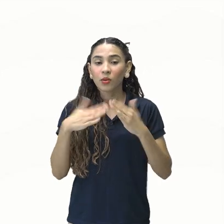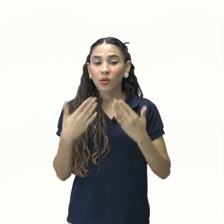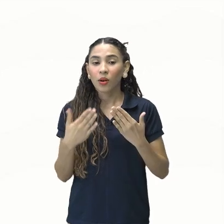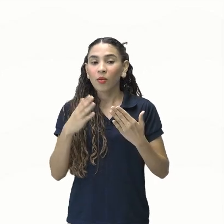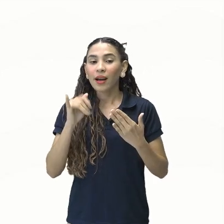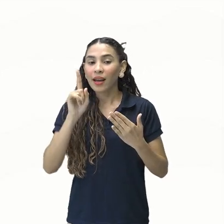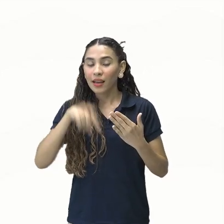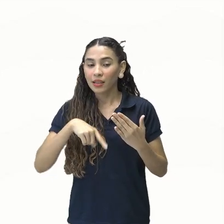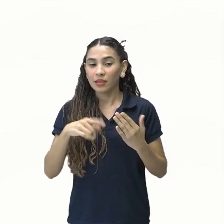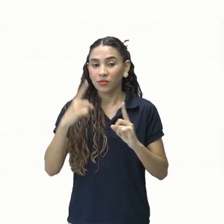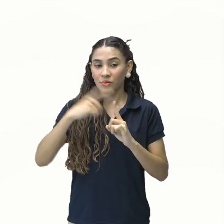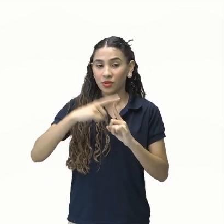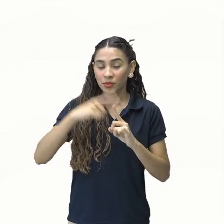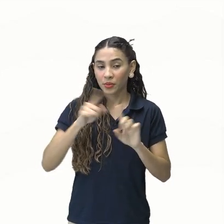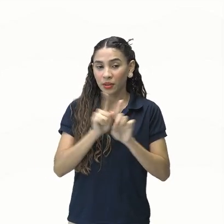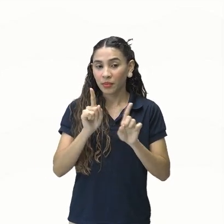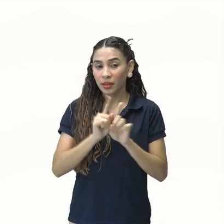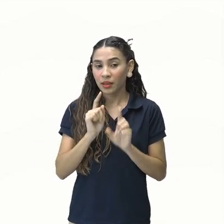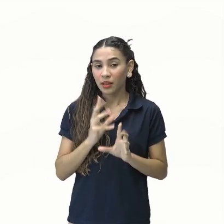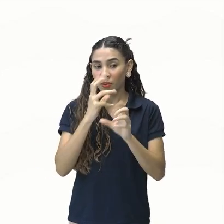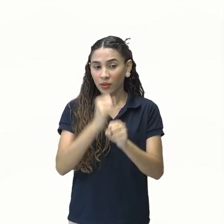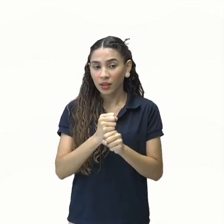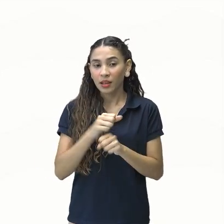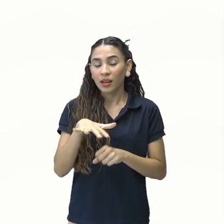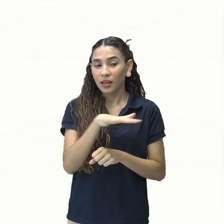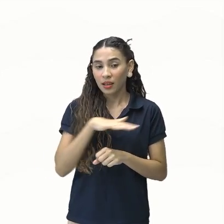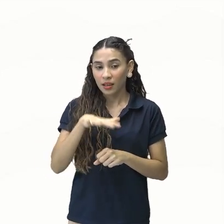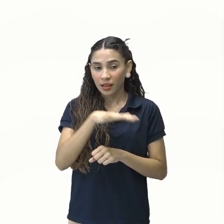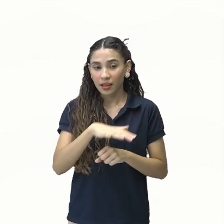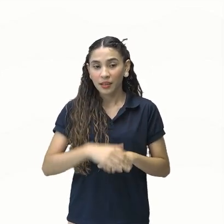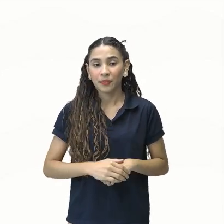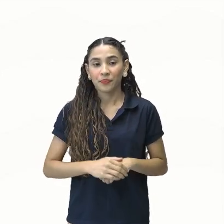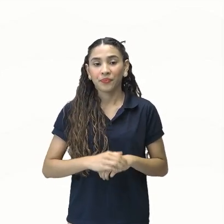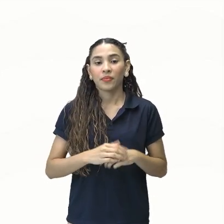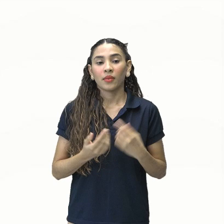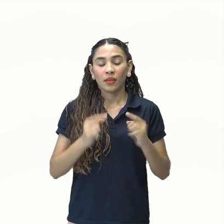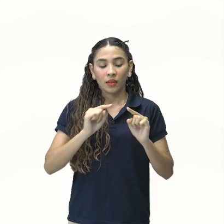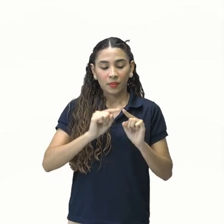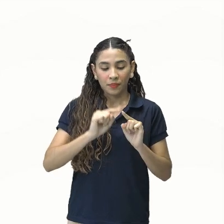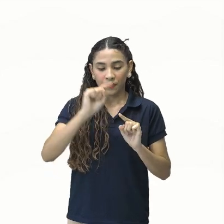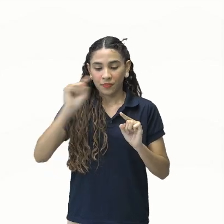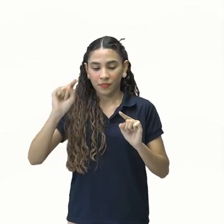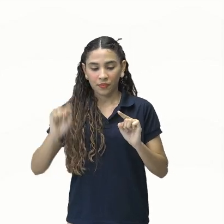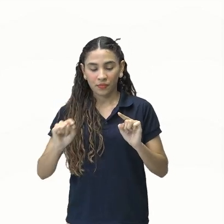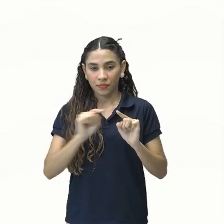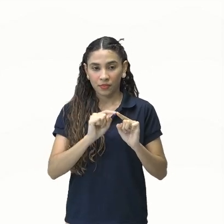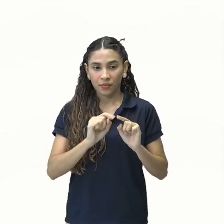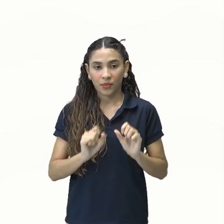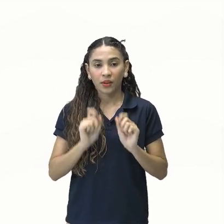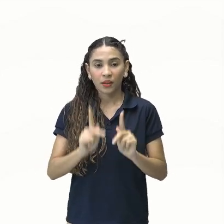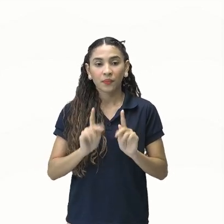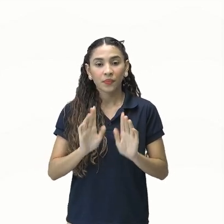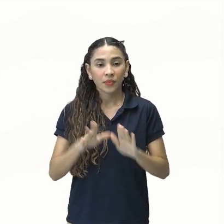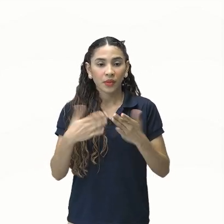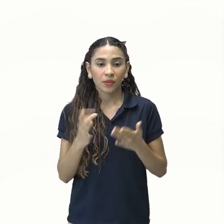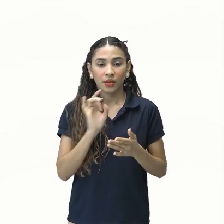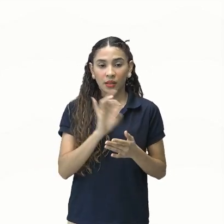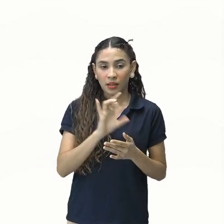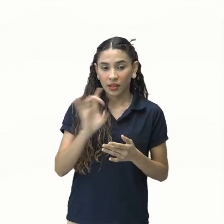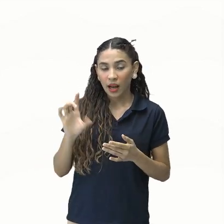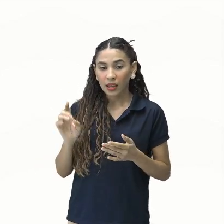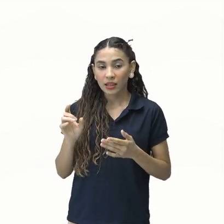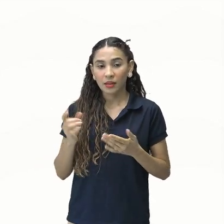a fórmula para calcular a área do meu quadrado, tá bom? Então, para cada uma